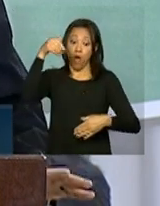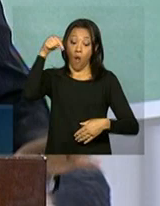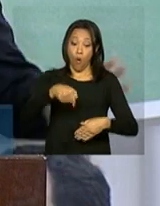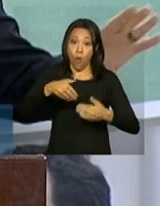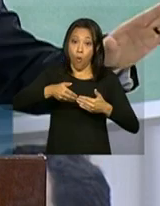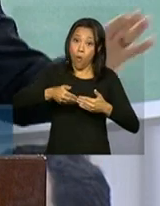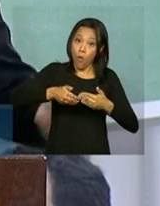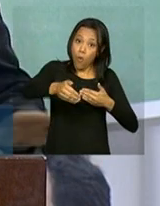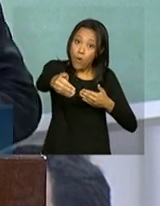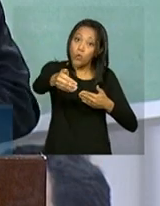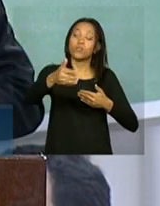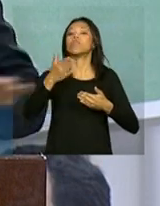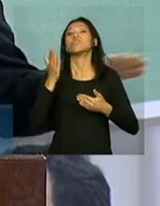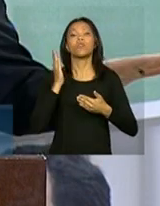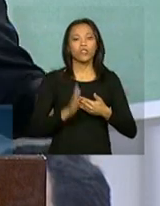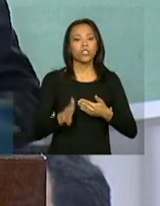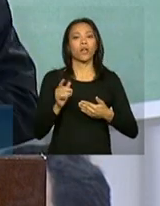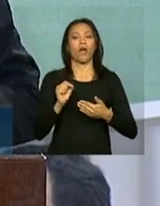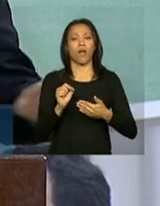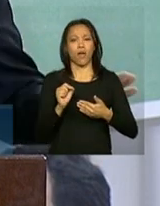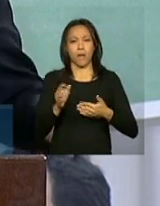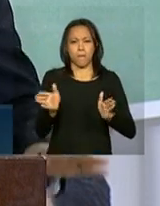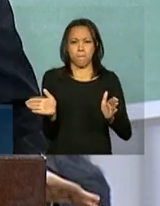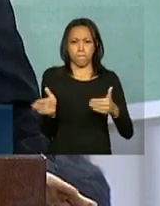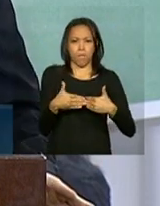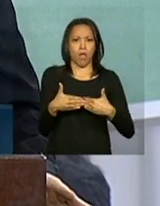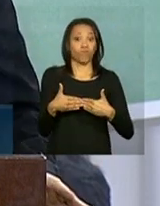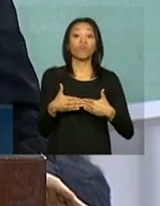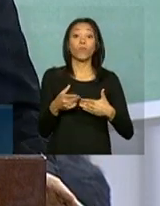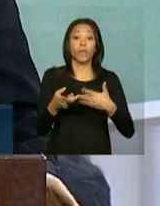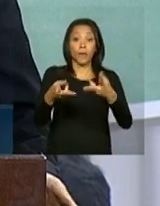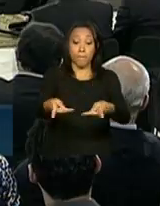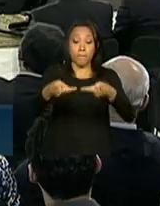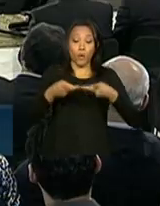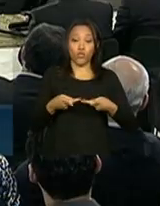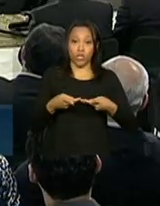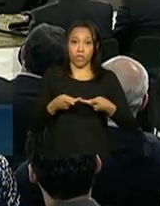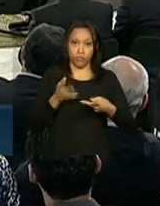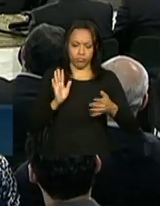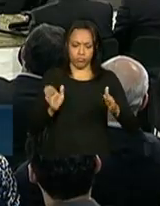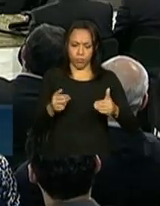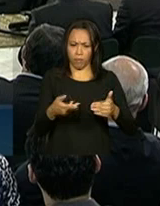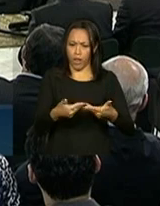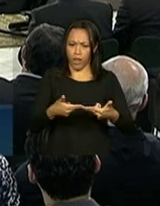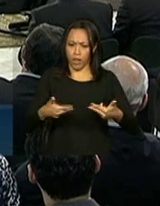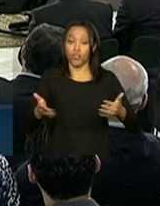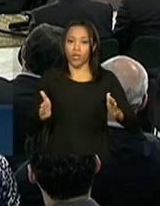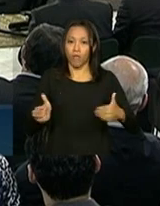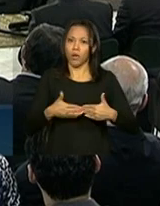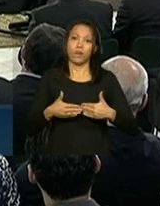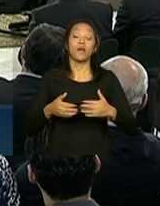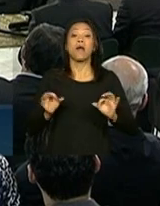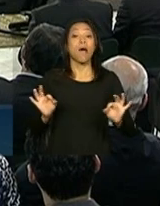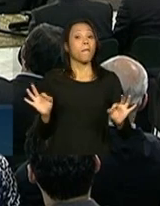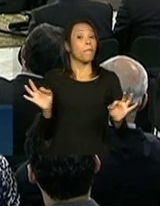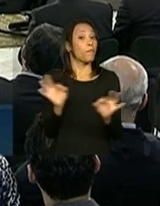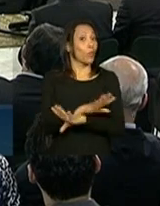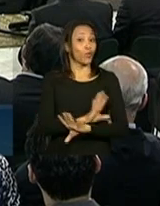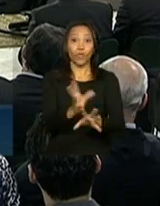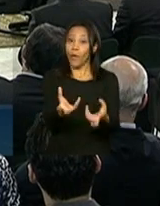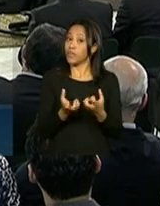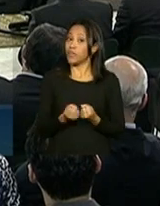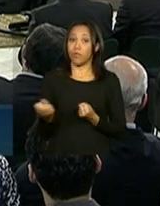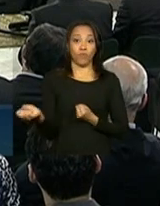será aberto, e nós já fechamos o balcão de apresentação de projetos há algum tempo, e quando nós deixamos de receber no protocolo do MEC